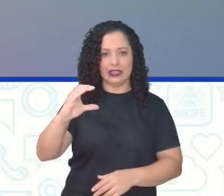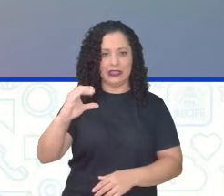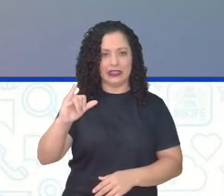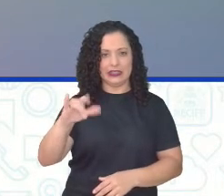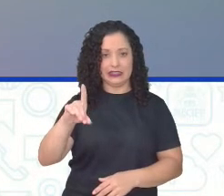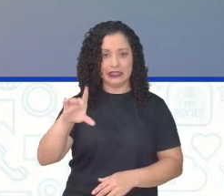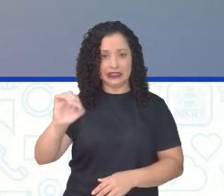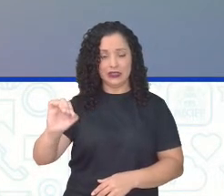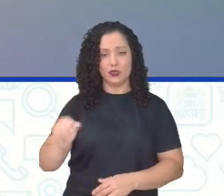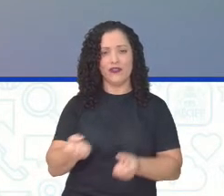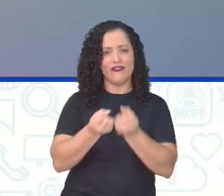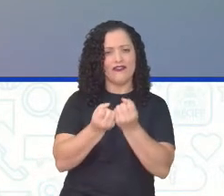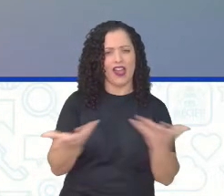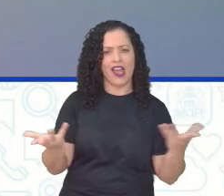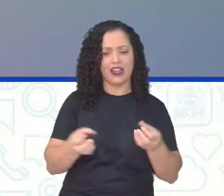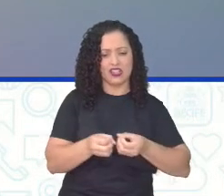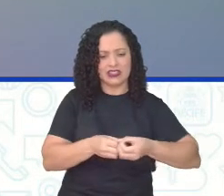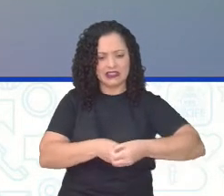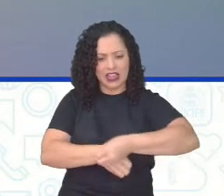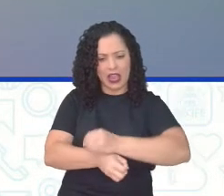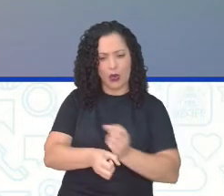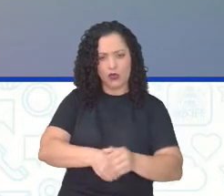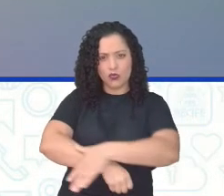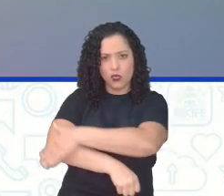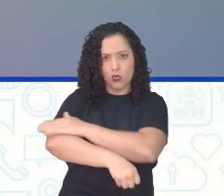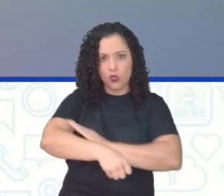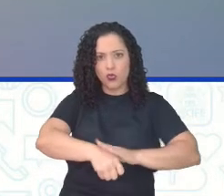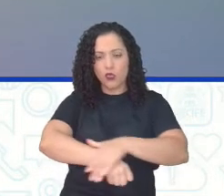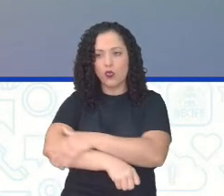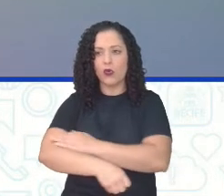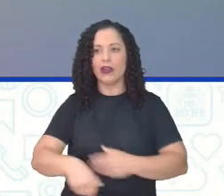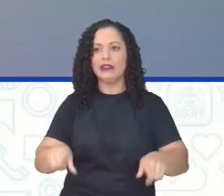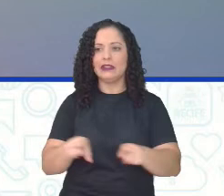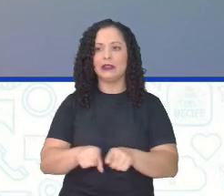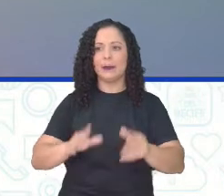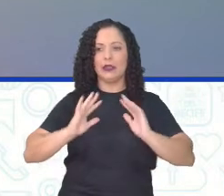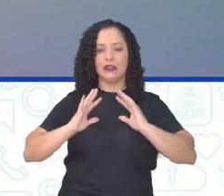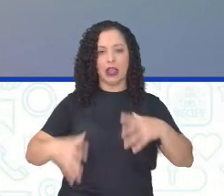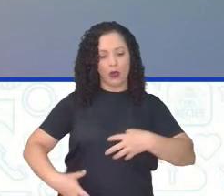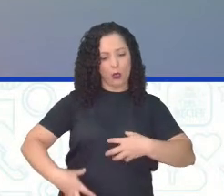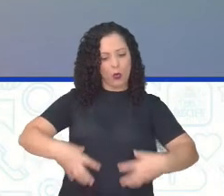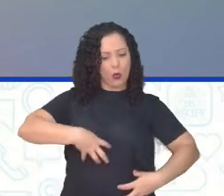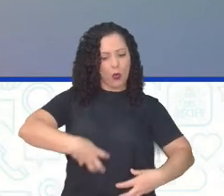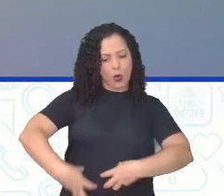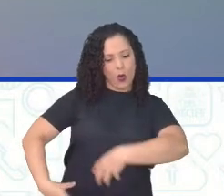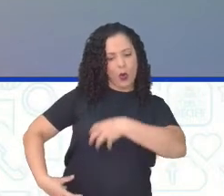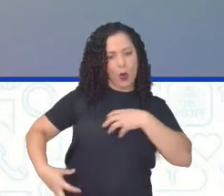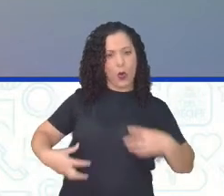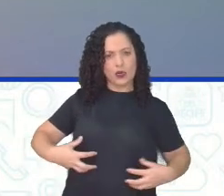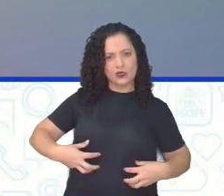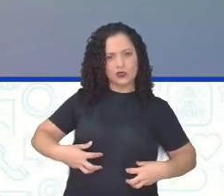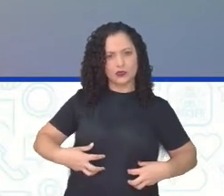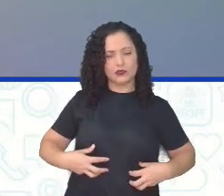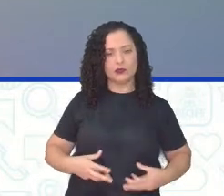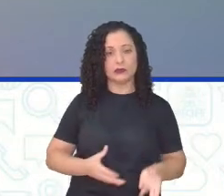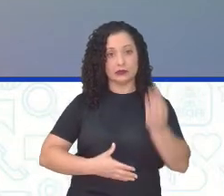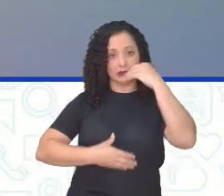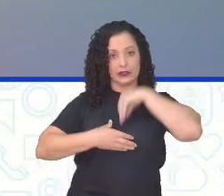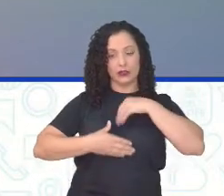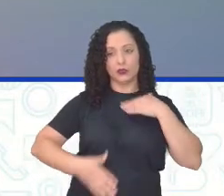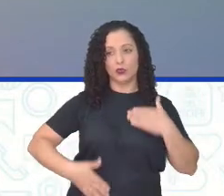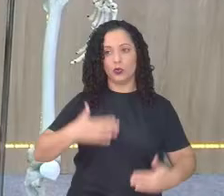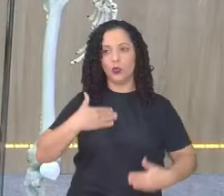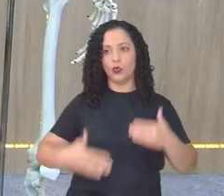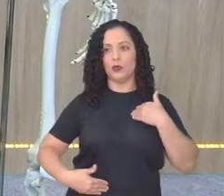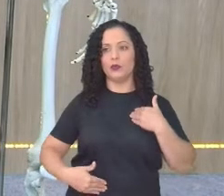é uma reunião de células. E o órgão, que compõe, não é? É composto por um conjunto de tecidos. Fechando aí